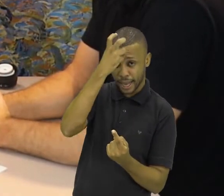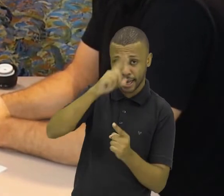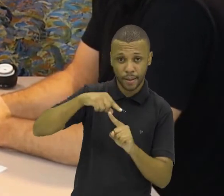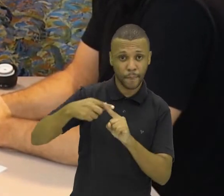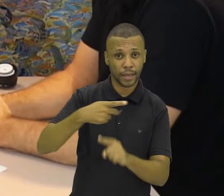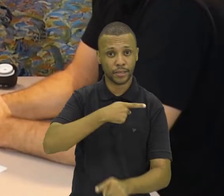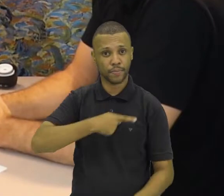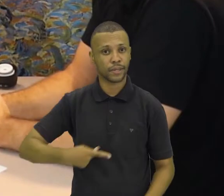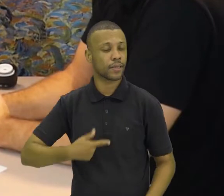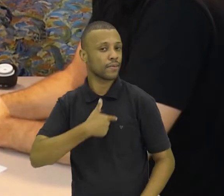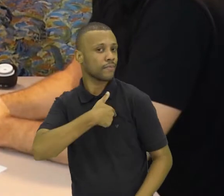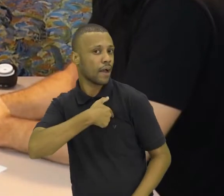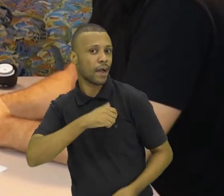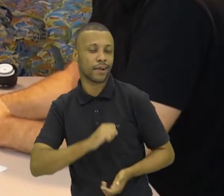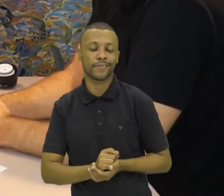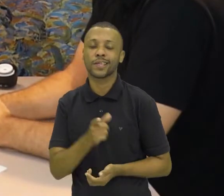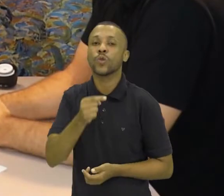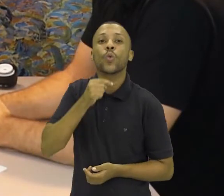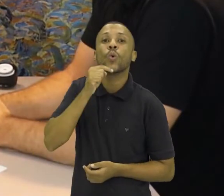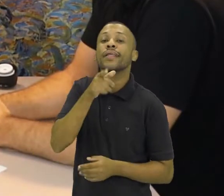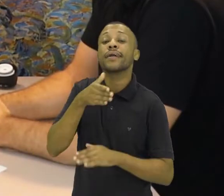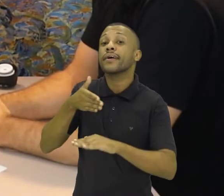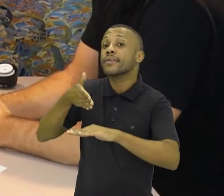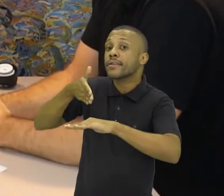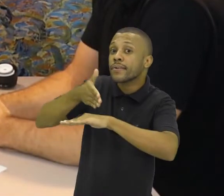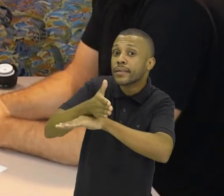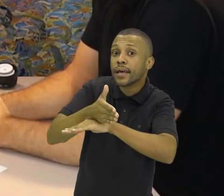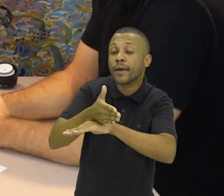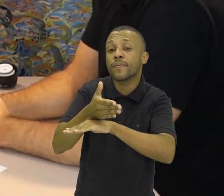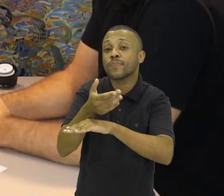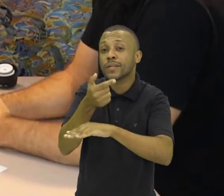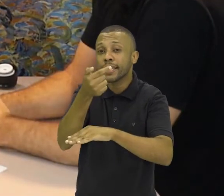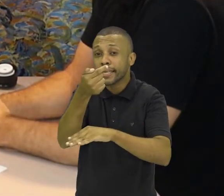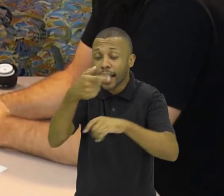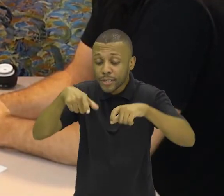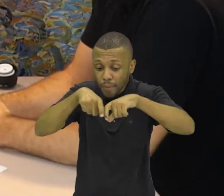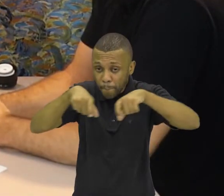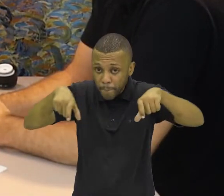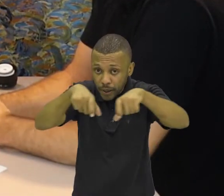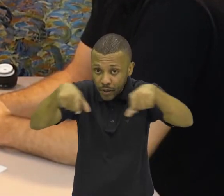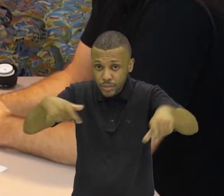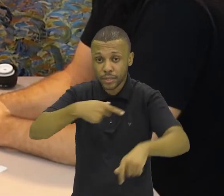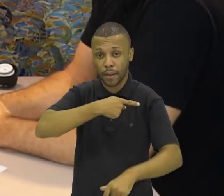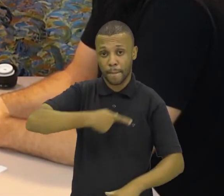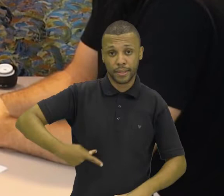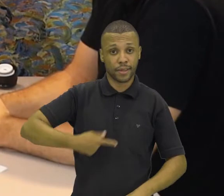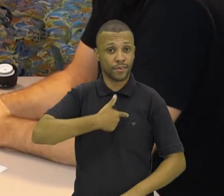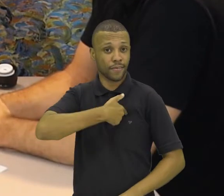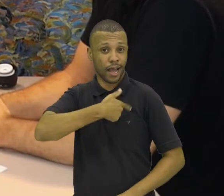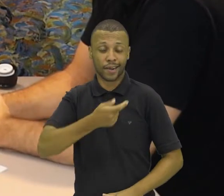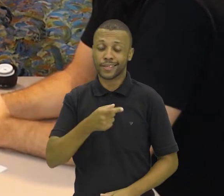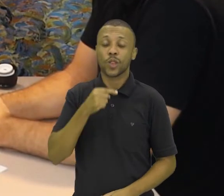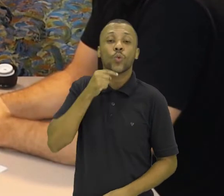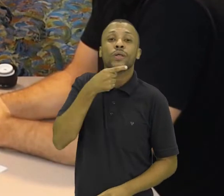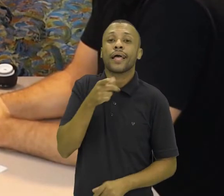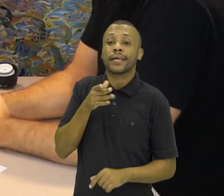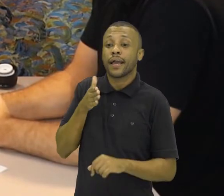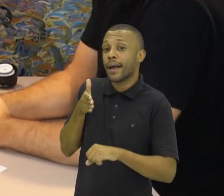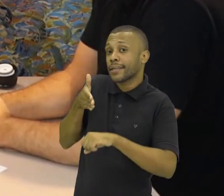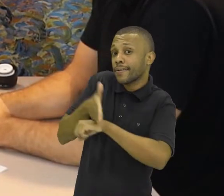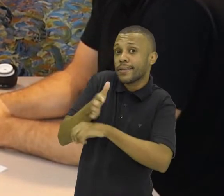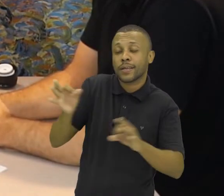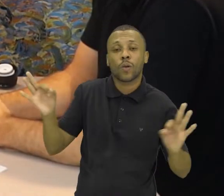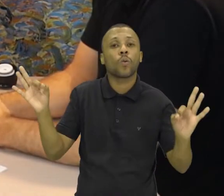da Presidente Vargas, 6 pistas da Presidente Vargas até o lado de lá. Não vai. Não, e do lado de lá não